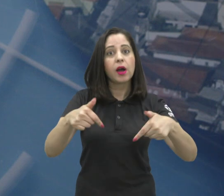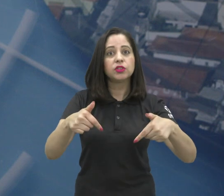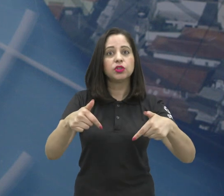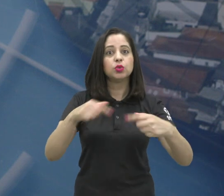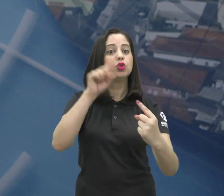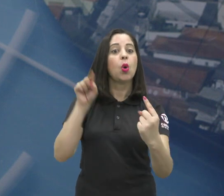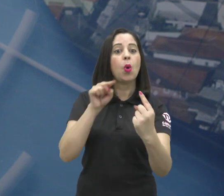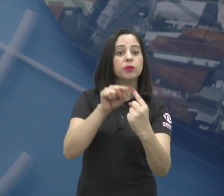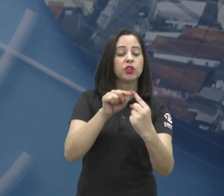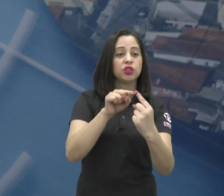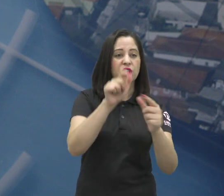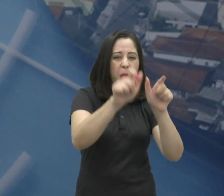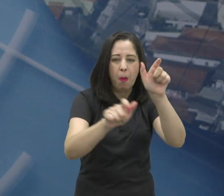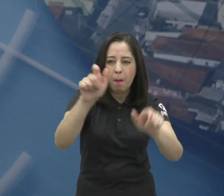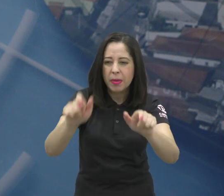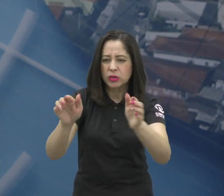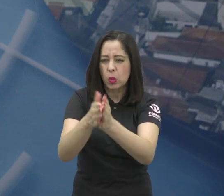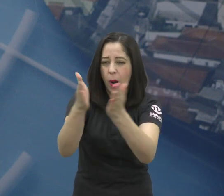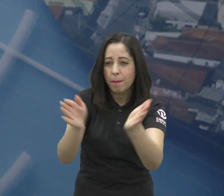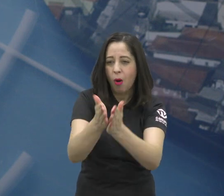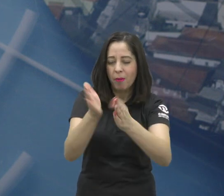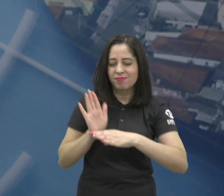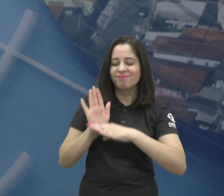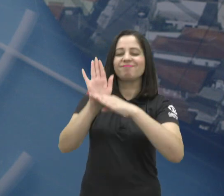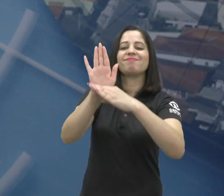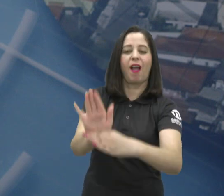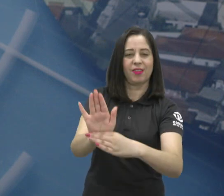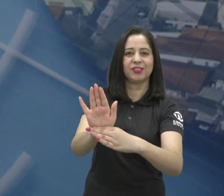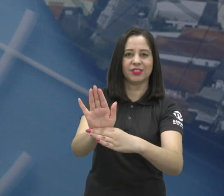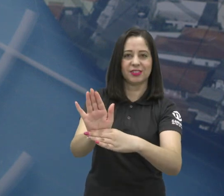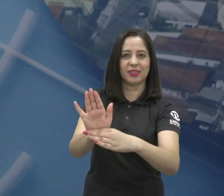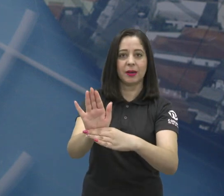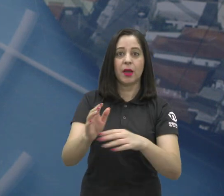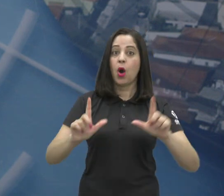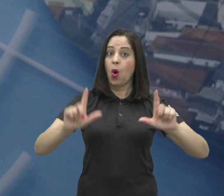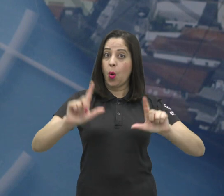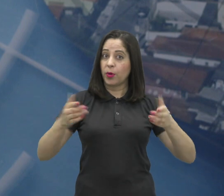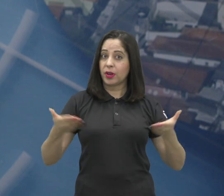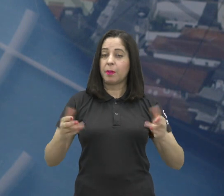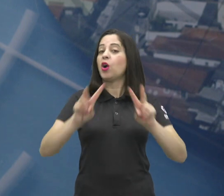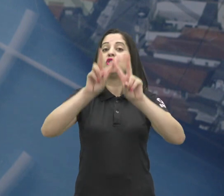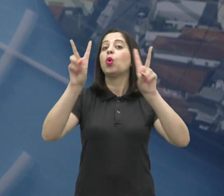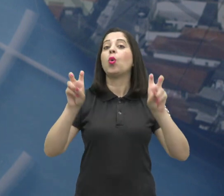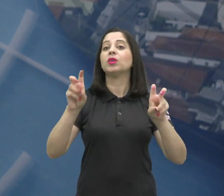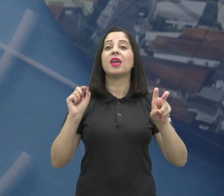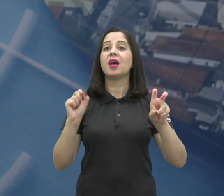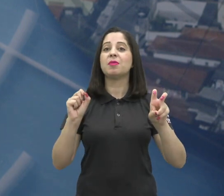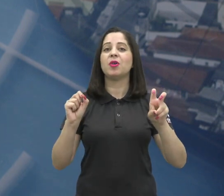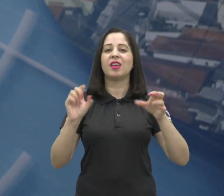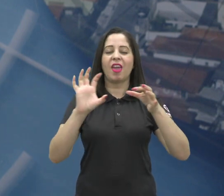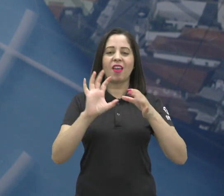ajudar os mais necessitados sem receber nada em troca. E no Diálogos da Cidade de hoje falaremos sobre este